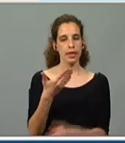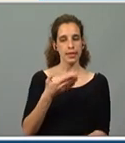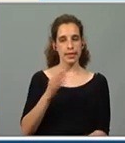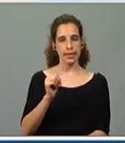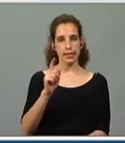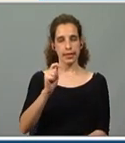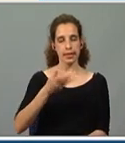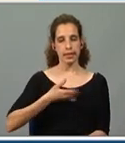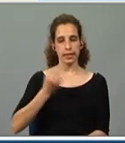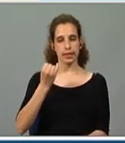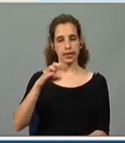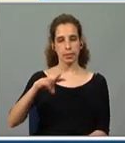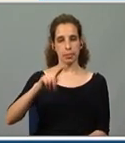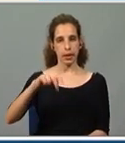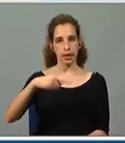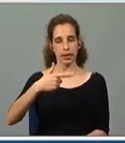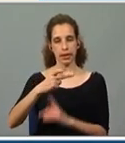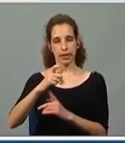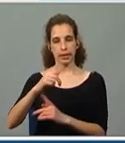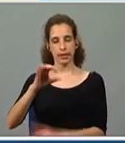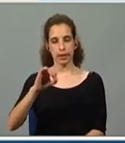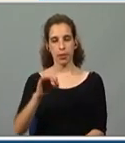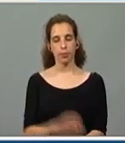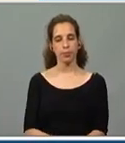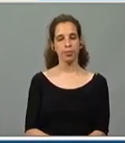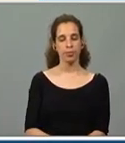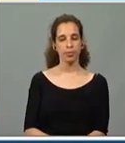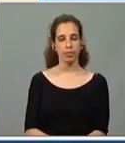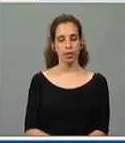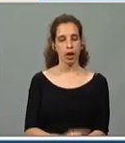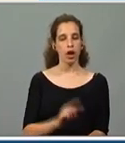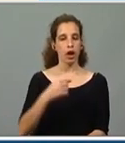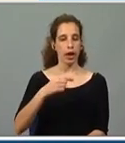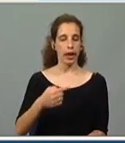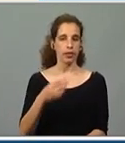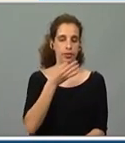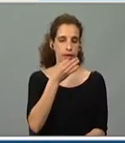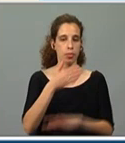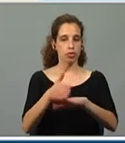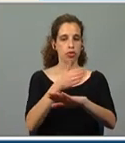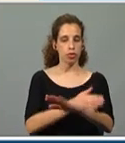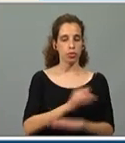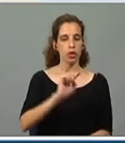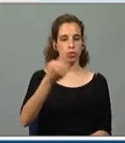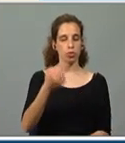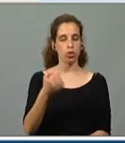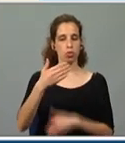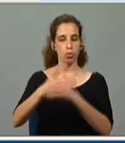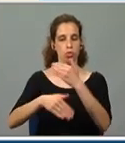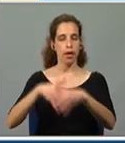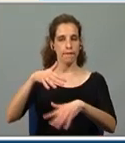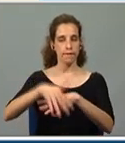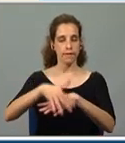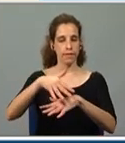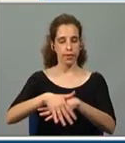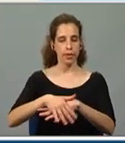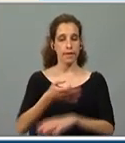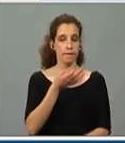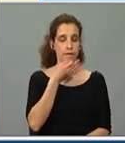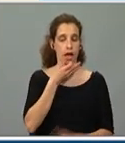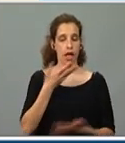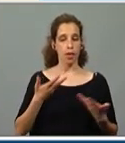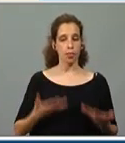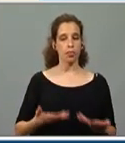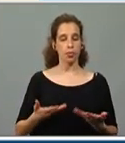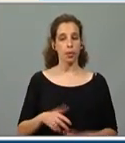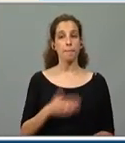sedimentação, processo esse que acaba por ser a decantação que nós atrás falámos. E, claro, os processos de filtração que acabámos de falar.